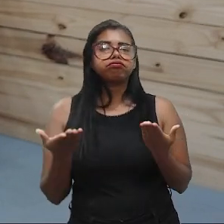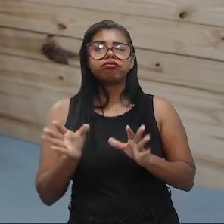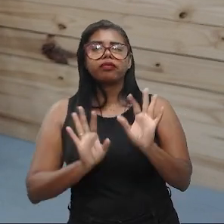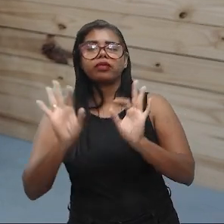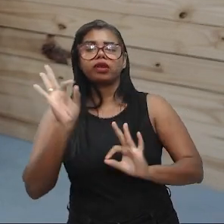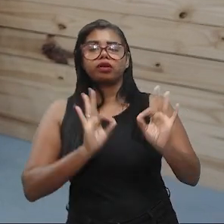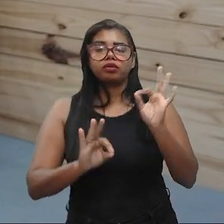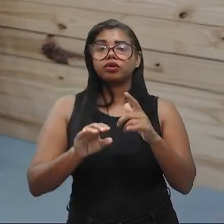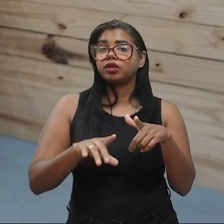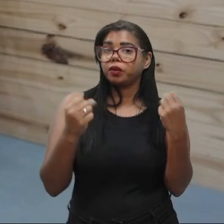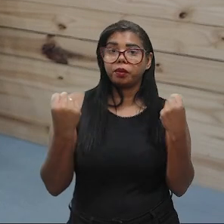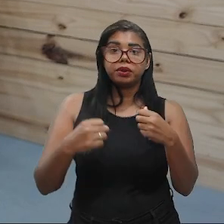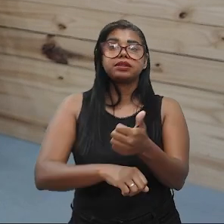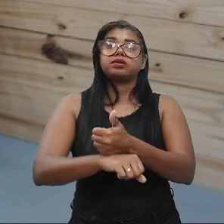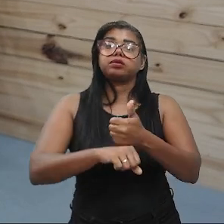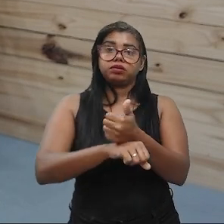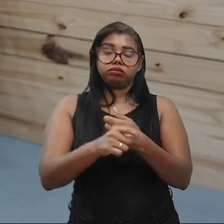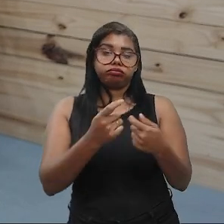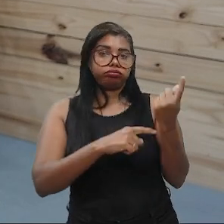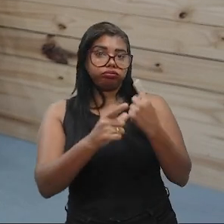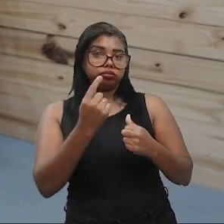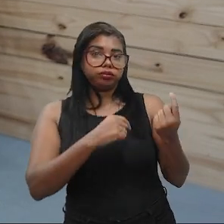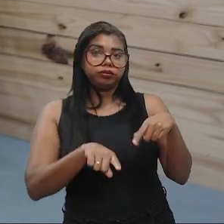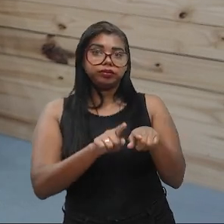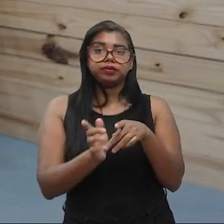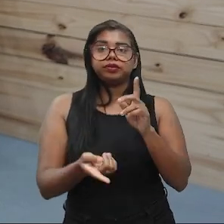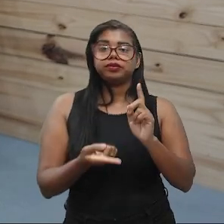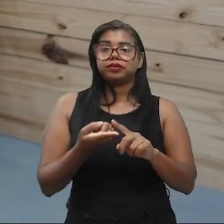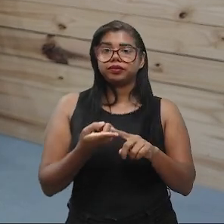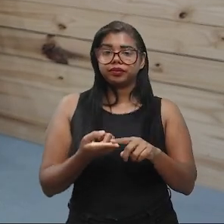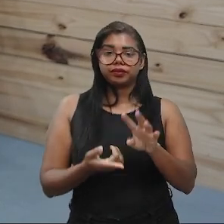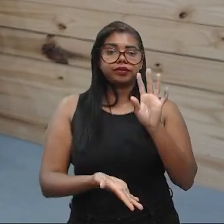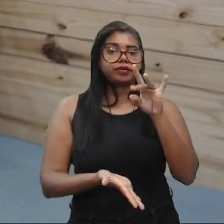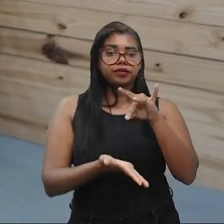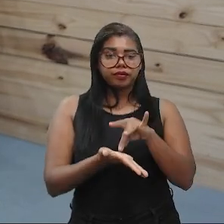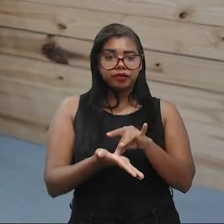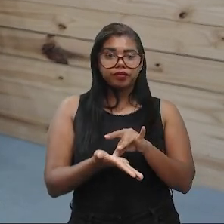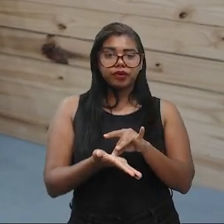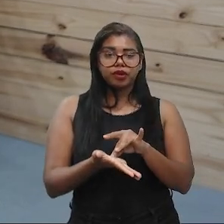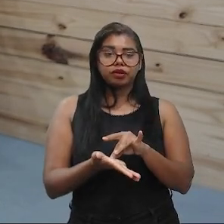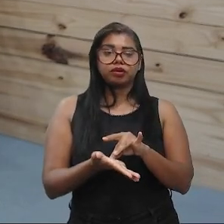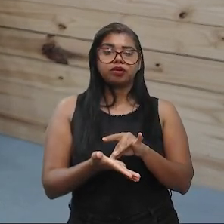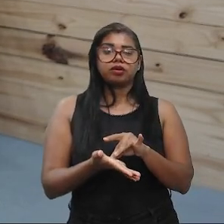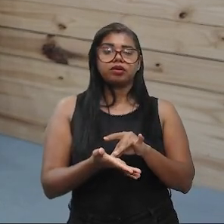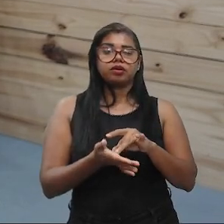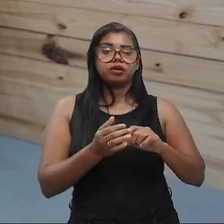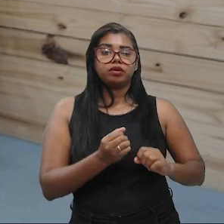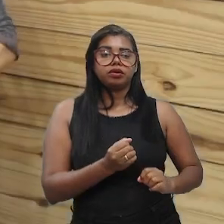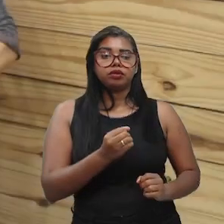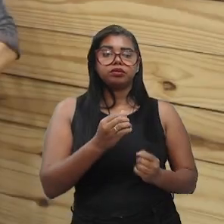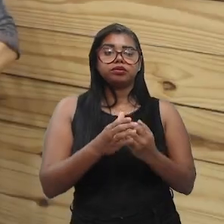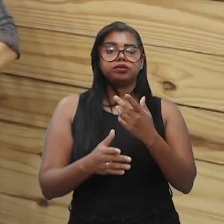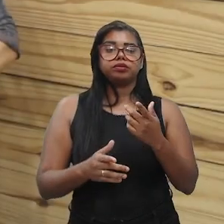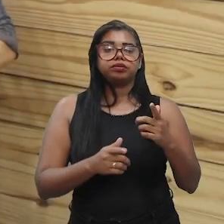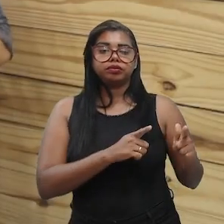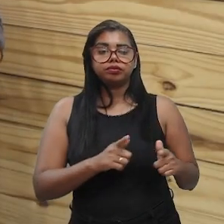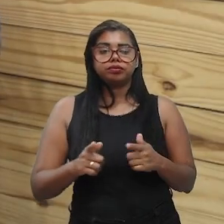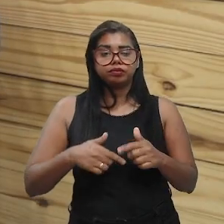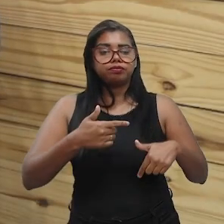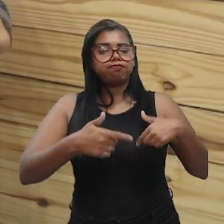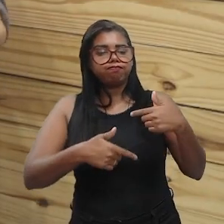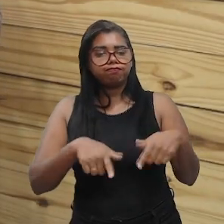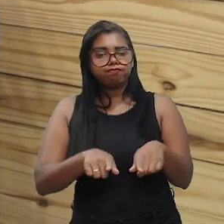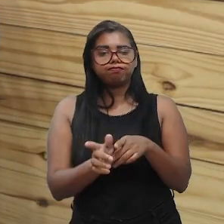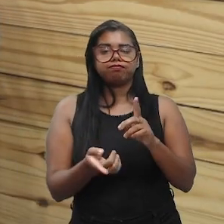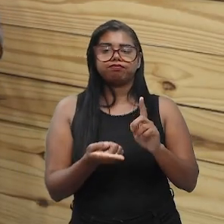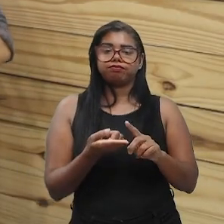que não necessita de um profissional de administração? Exatamente. Seja ela na área produtiva ou na área de prestação de serviços.